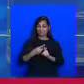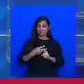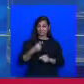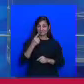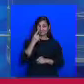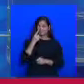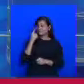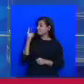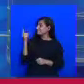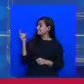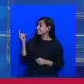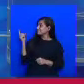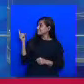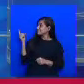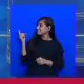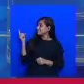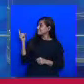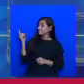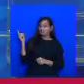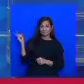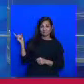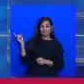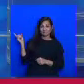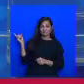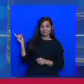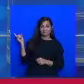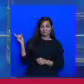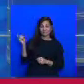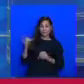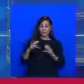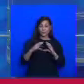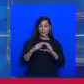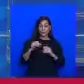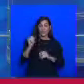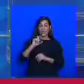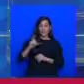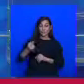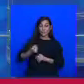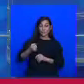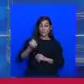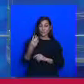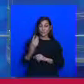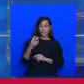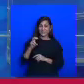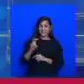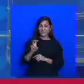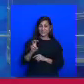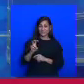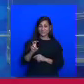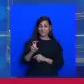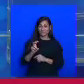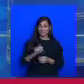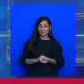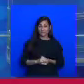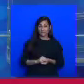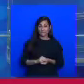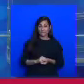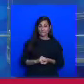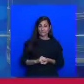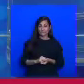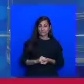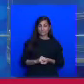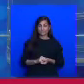cena. Bola azul 45, azul número 45.